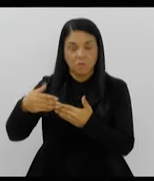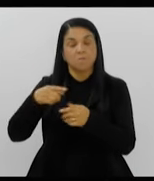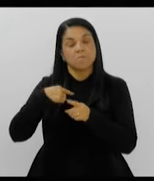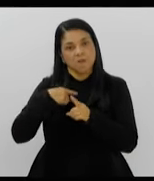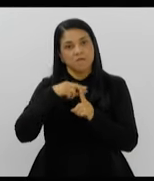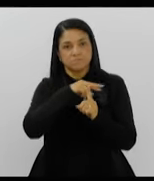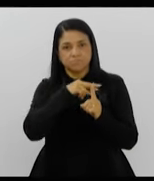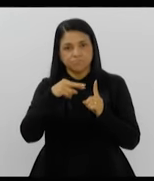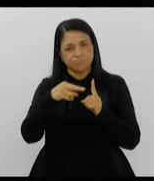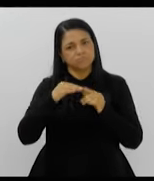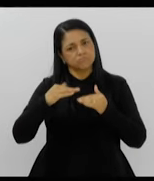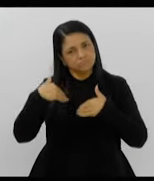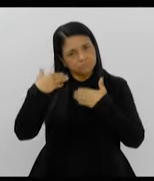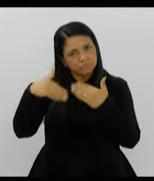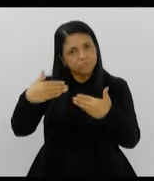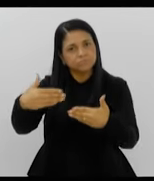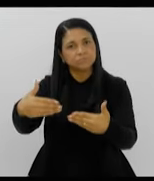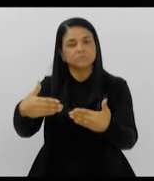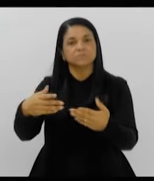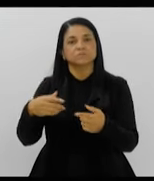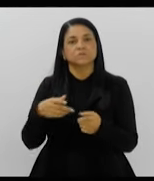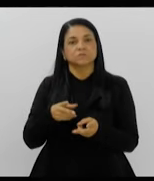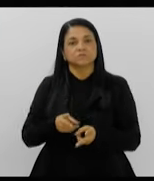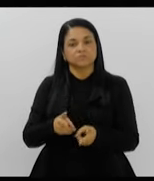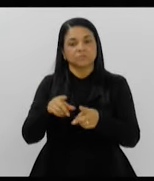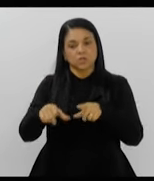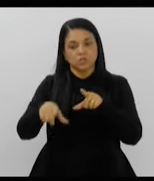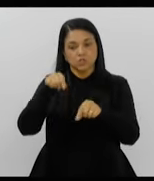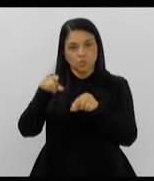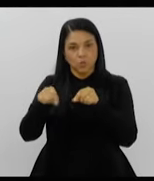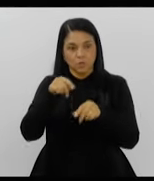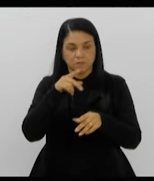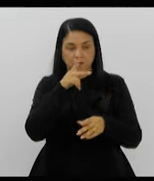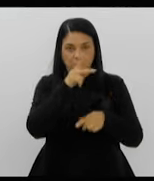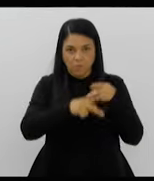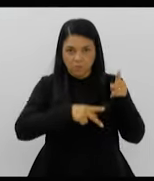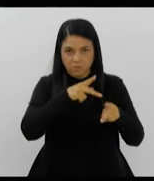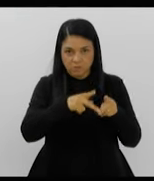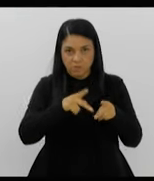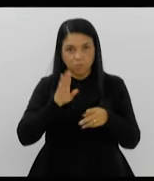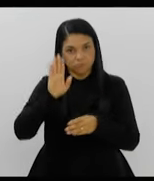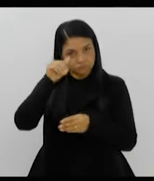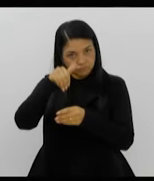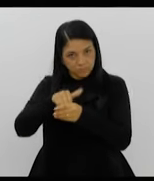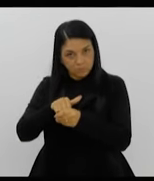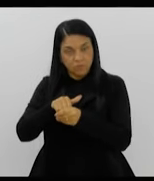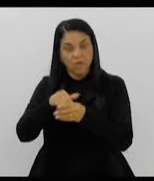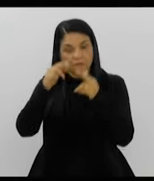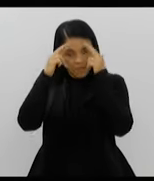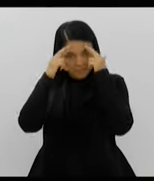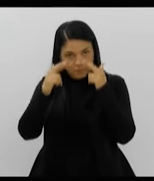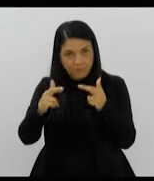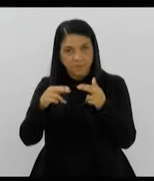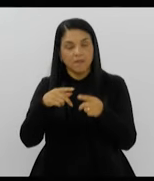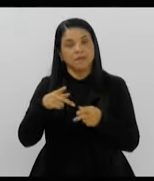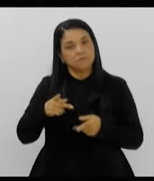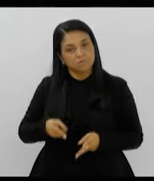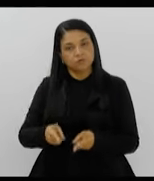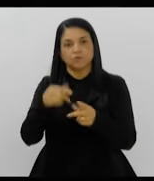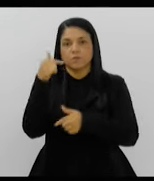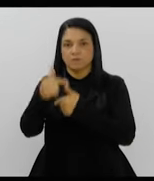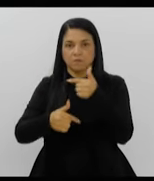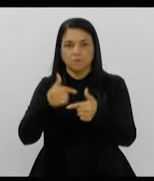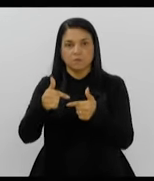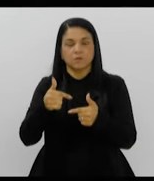evidente de que a gente precisa, através da escolha da população, respeitar essas escolhas e trabalhar. Trabalhar